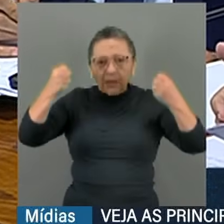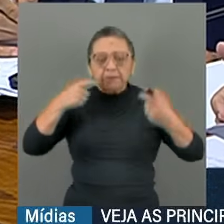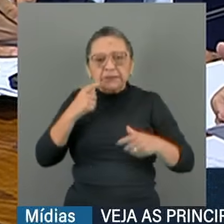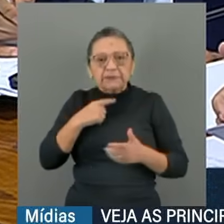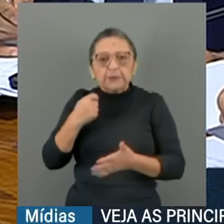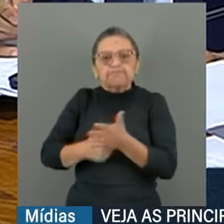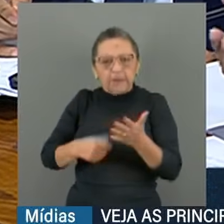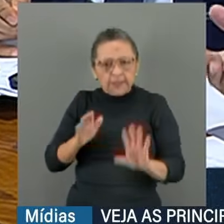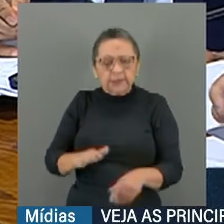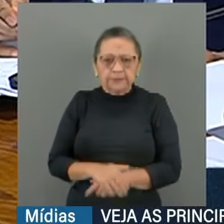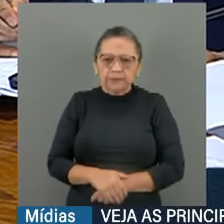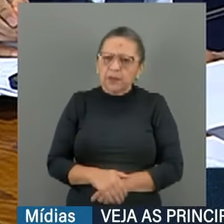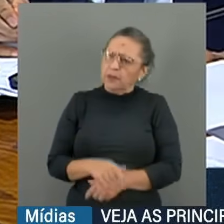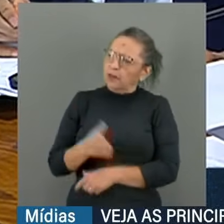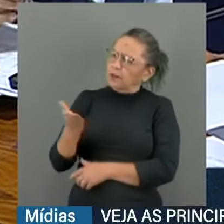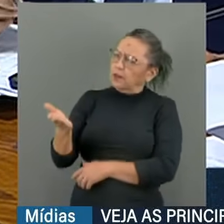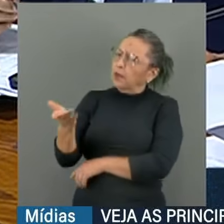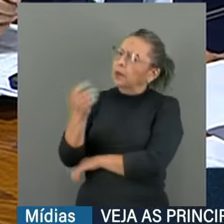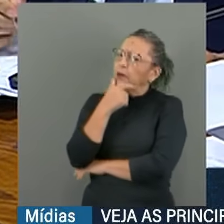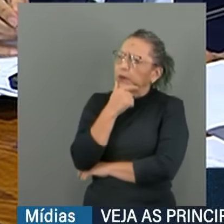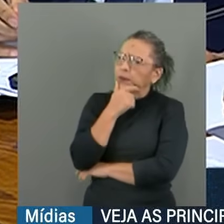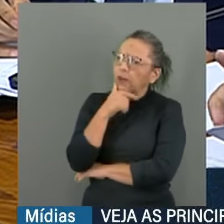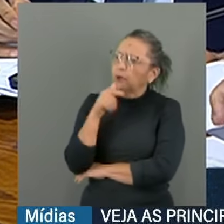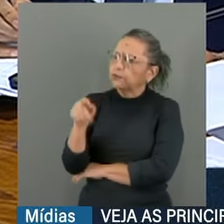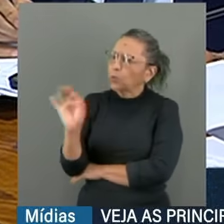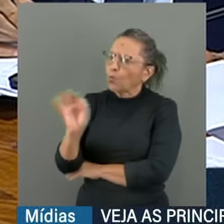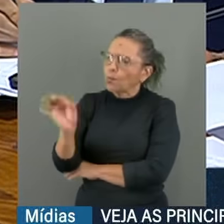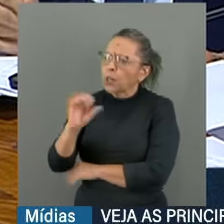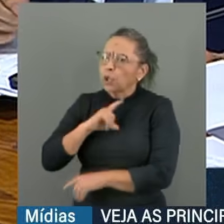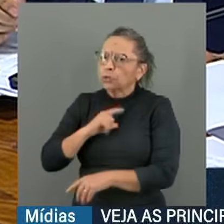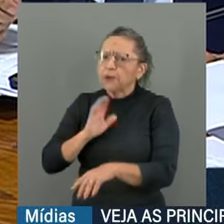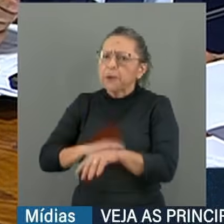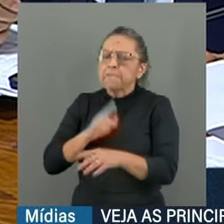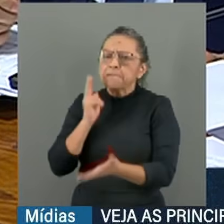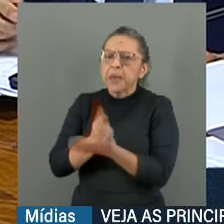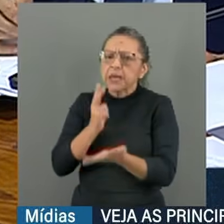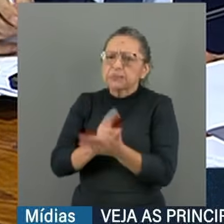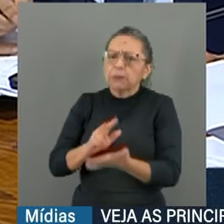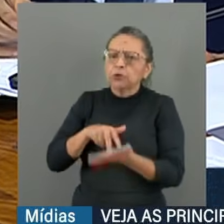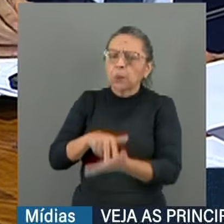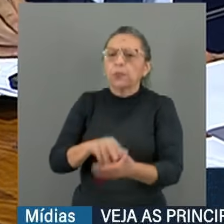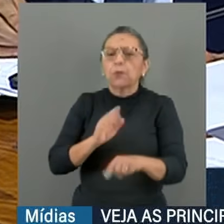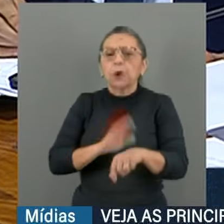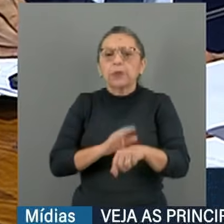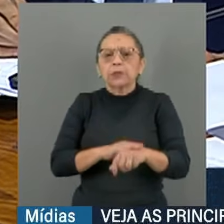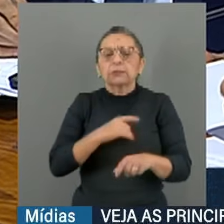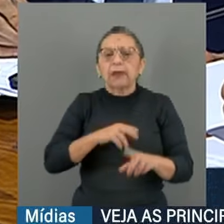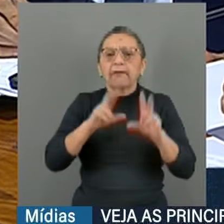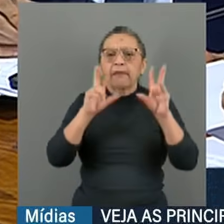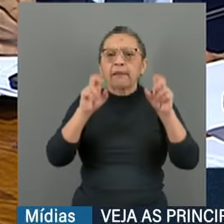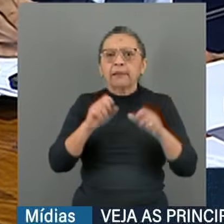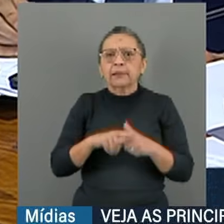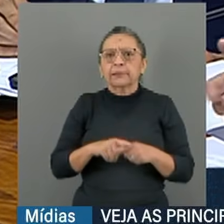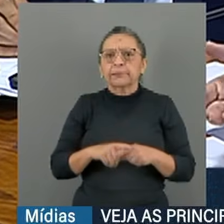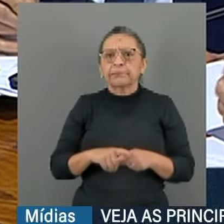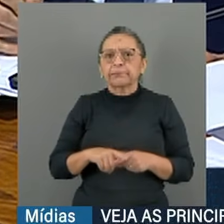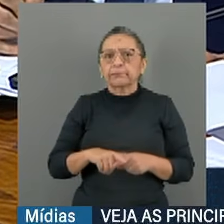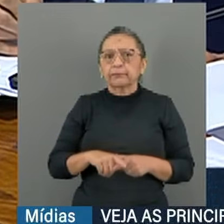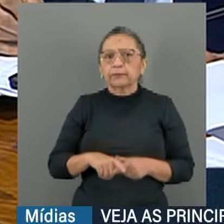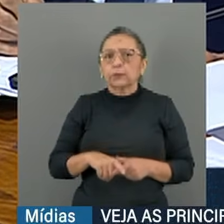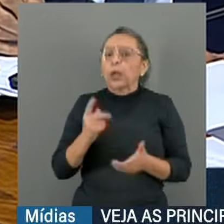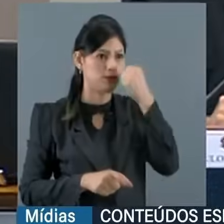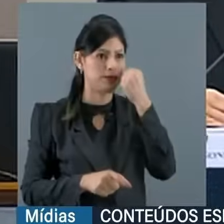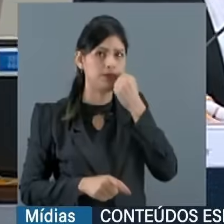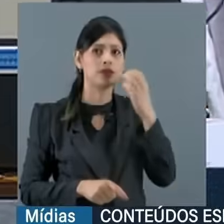como tal. Vossa Excelência não teve o mesmo posicionamento por ocasião da questão da Alesp, por exemplo,